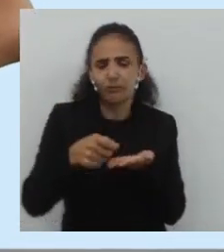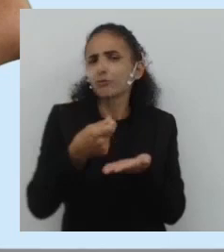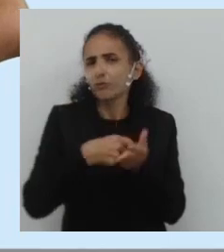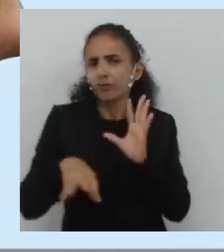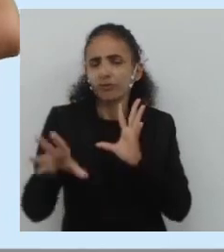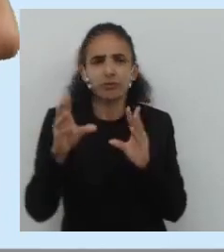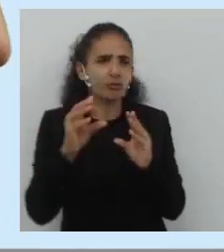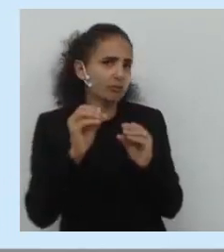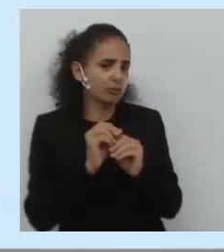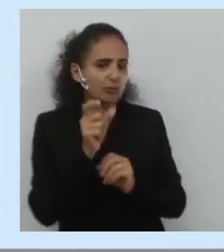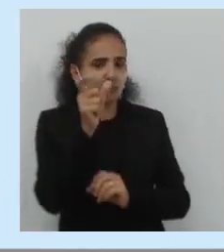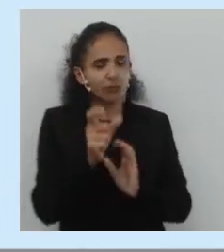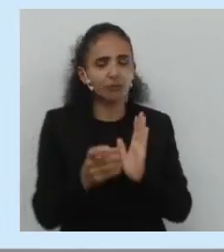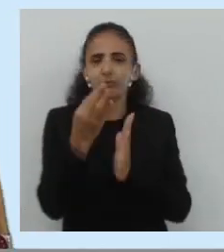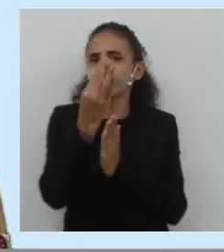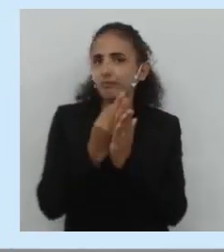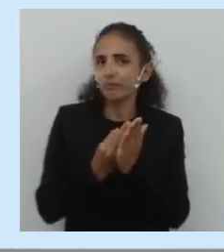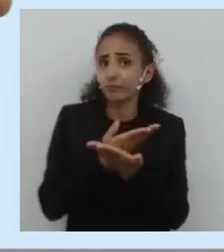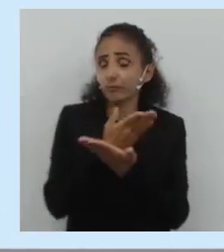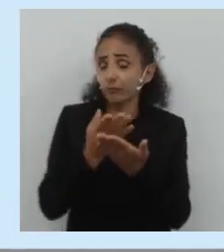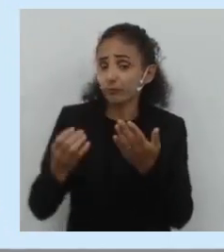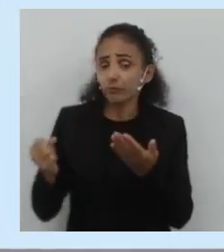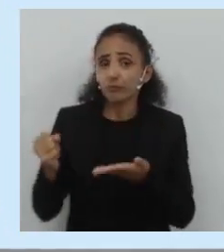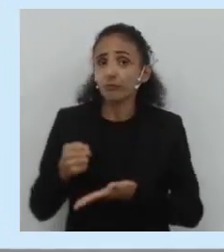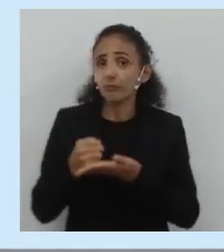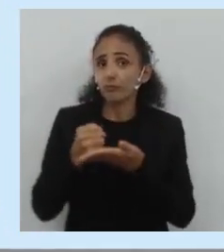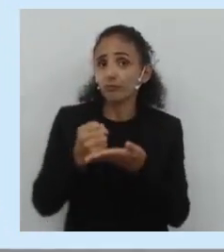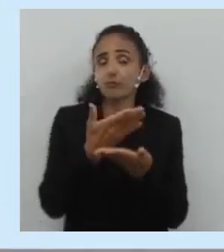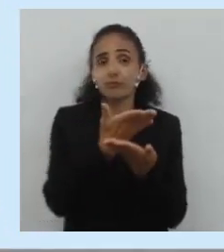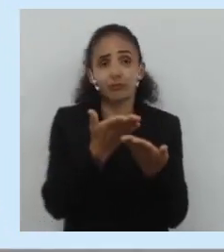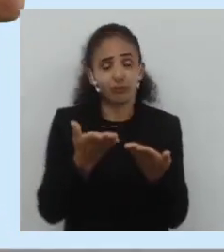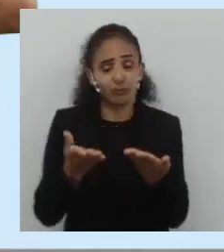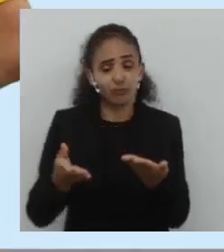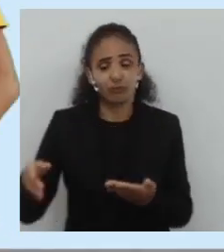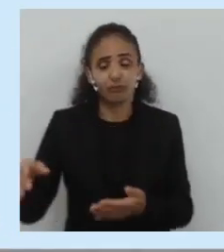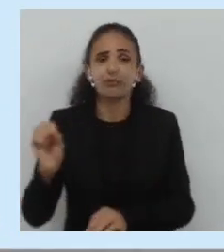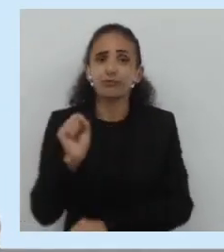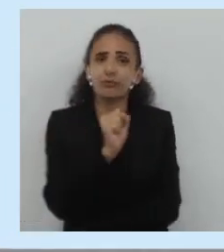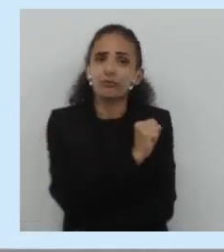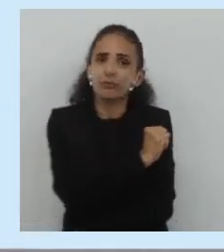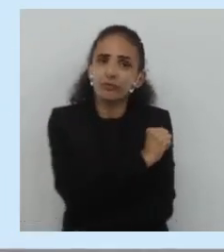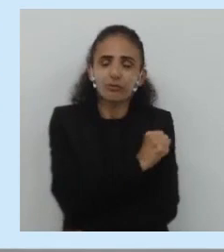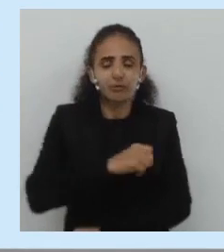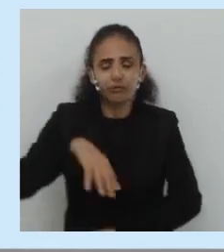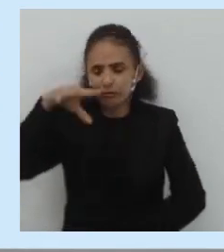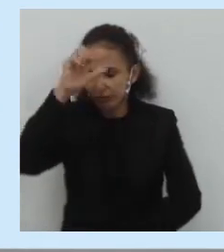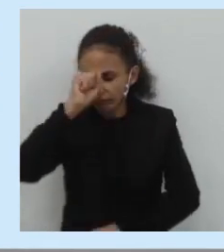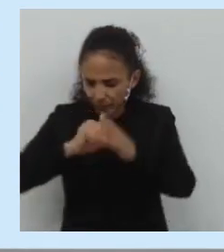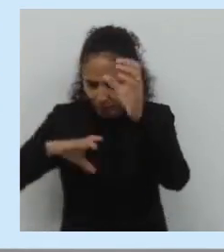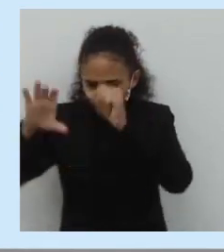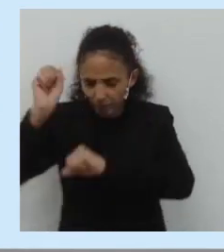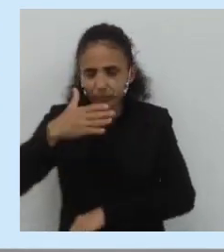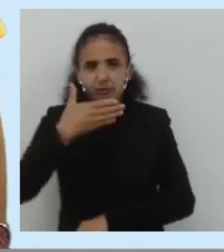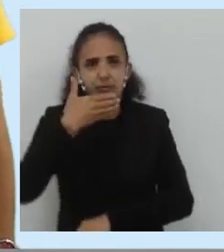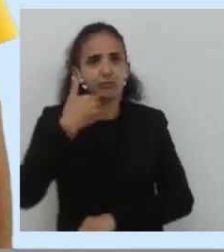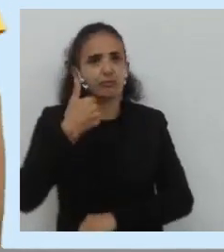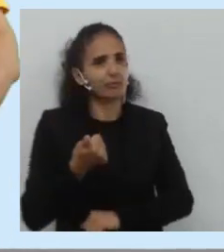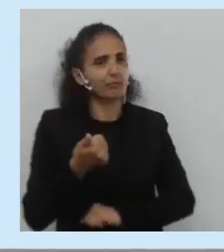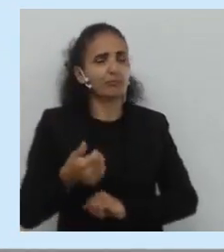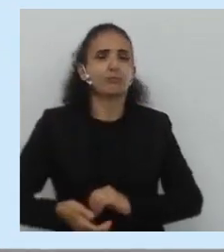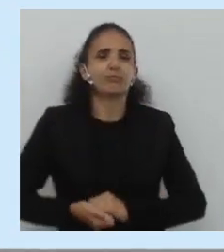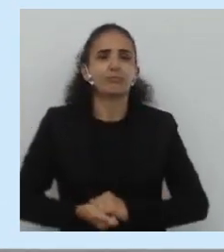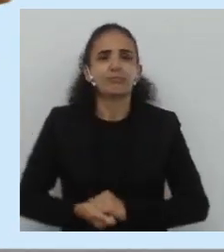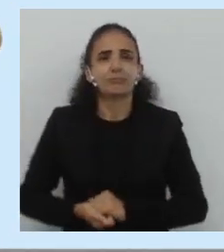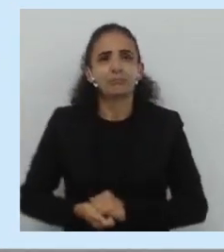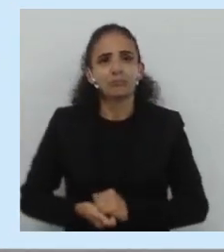de um resumo de um determinado texto, para ajudar vocês, estudantes, para estudarem, aprender melhor. Vamos lá.